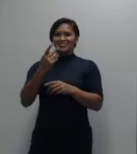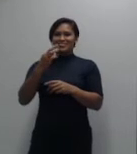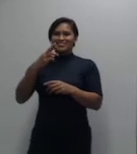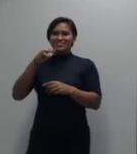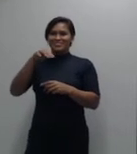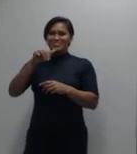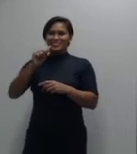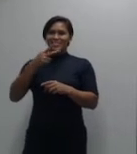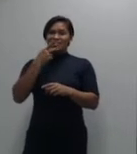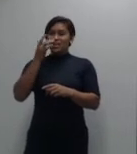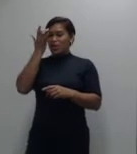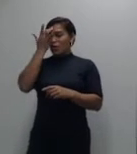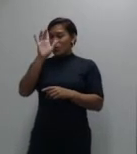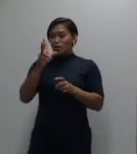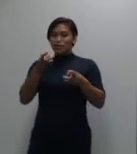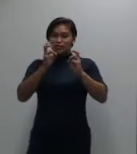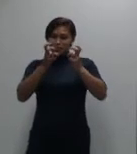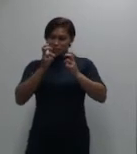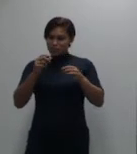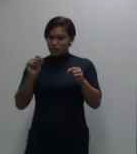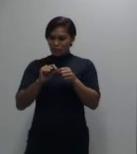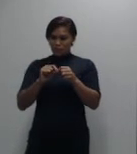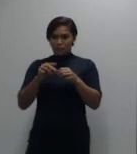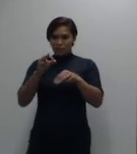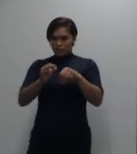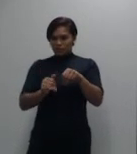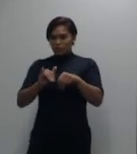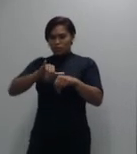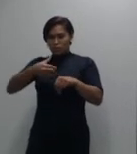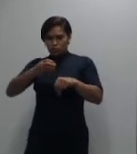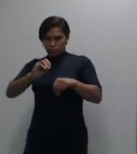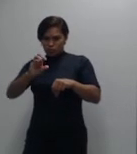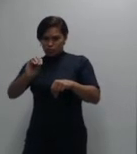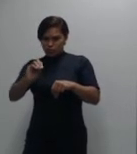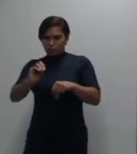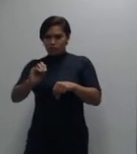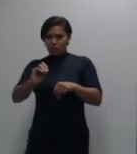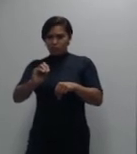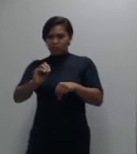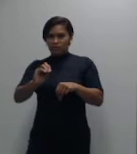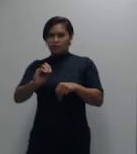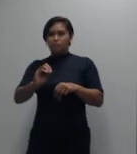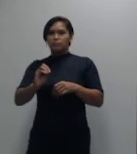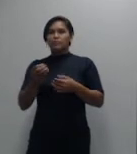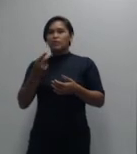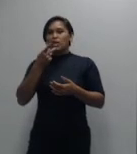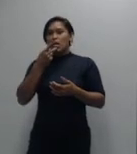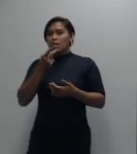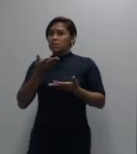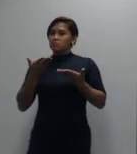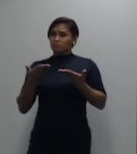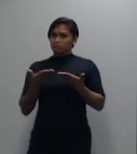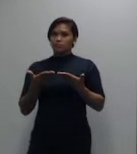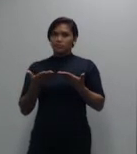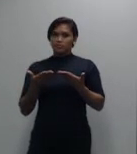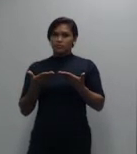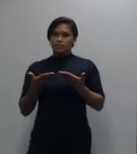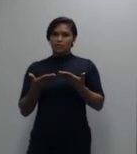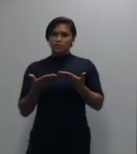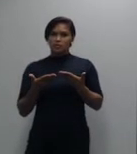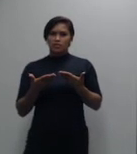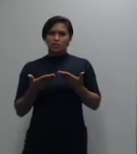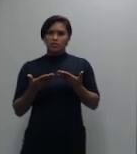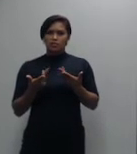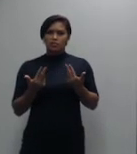eu acho que as observações feitas pelo Ministro João Otávio de Noronha é são basicamente